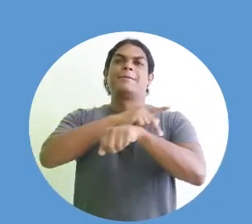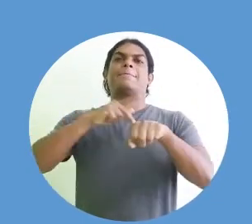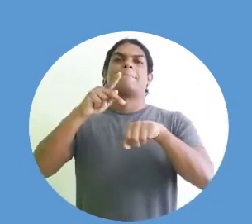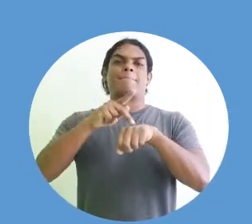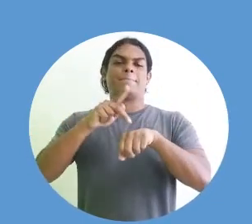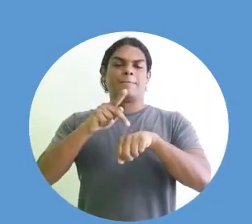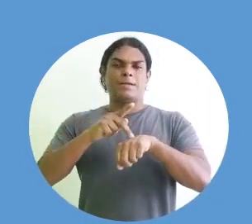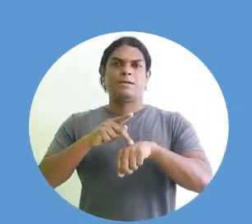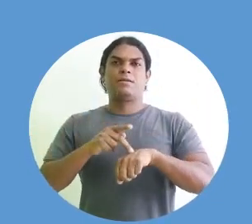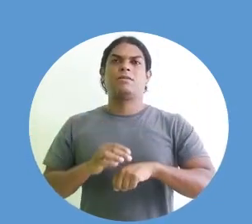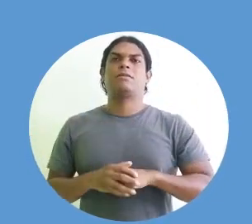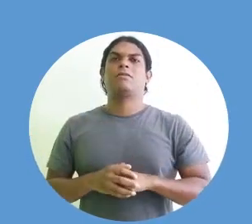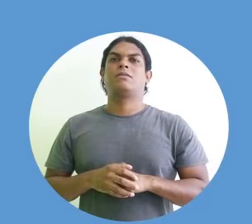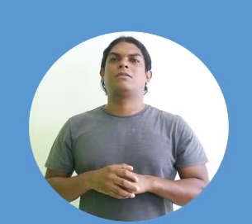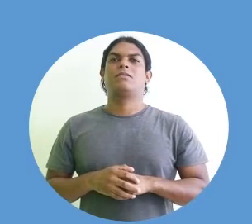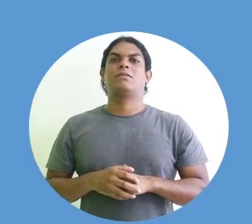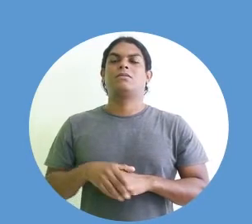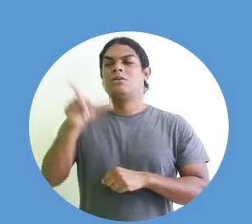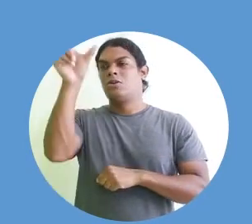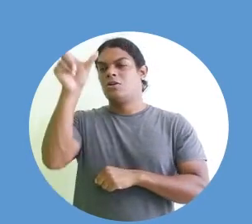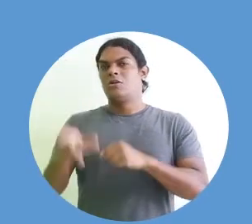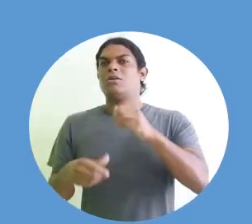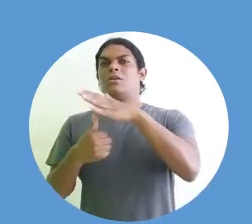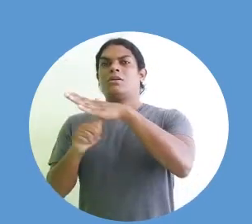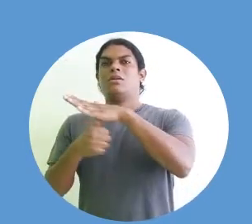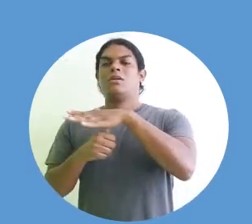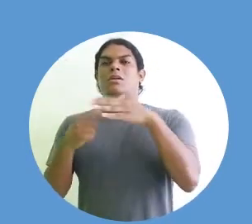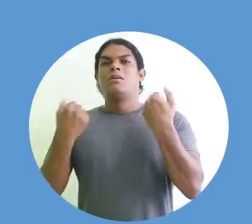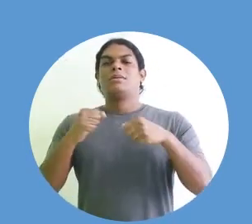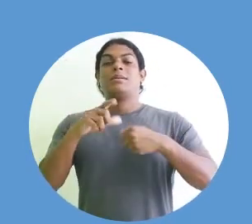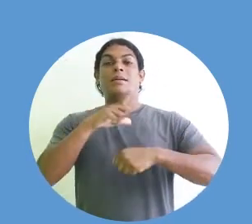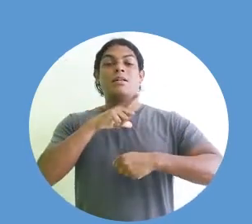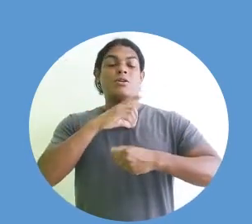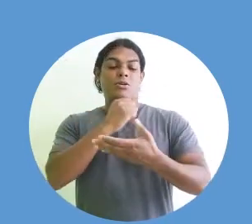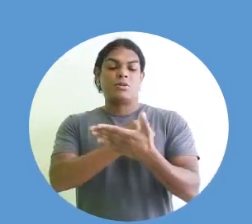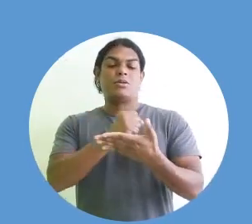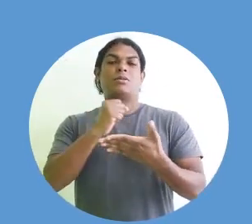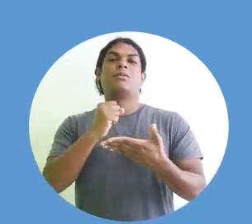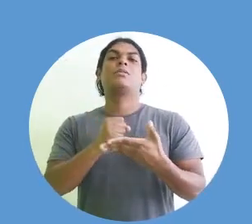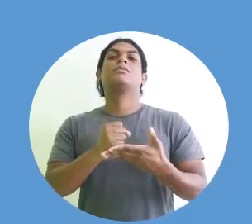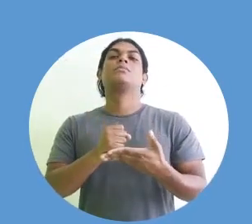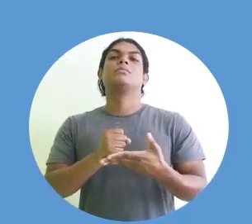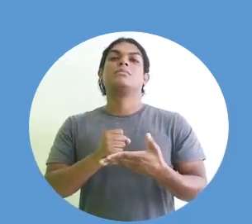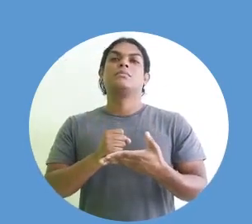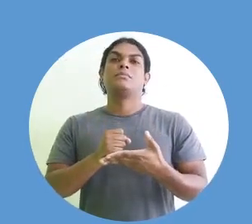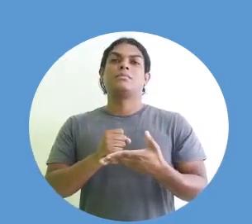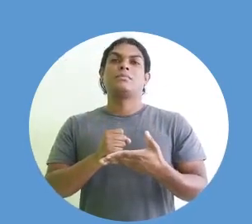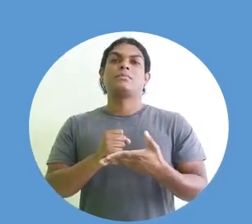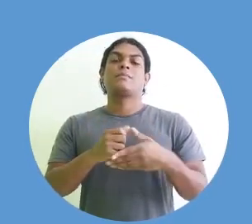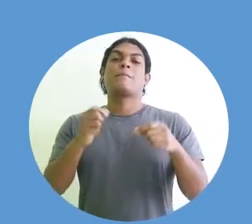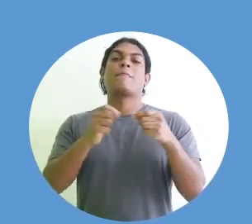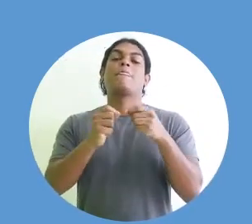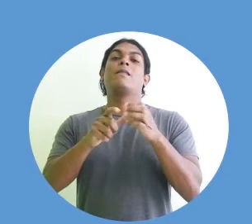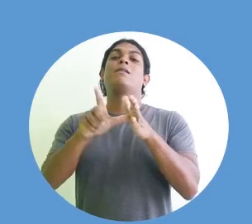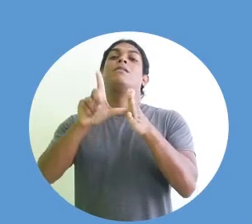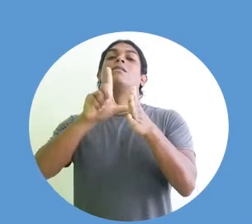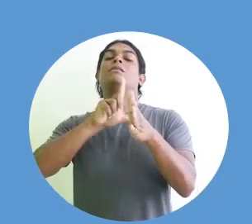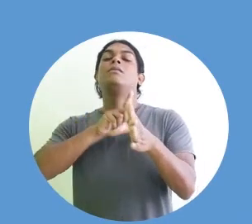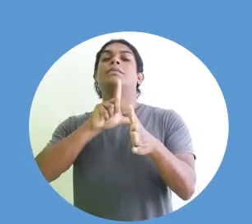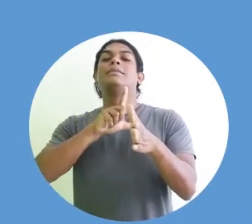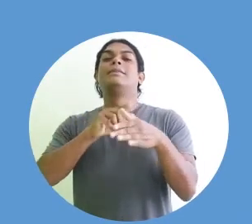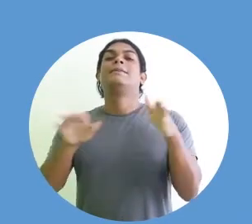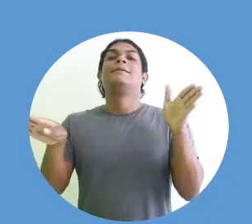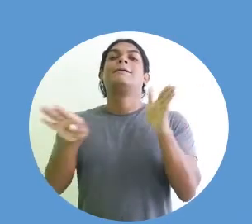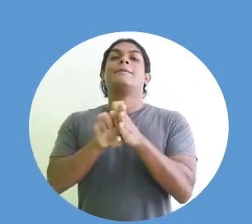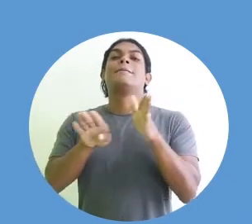de destino, o importador precisa dessa posse, desse documento, então ele vai geralmente fazer isso antes da mercadoria chegar.